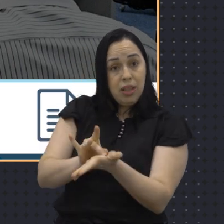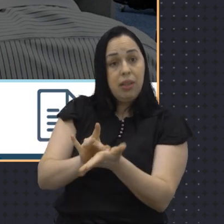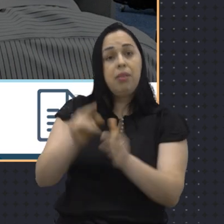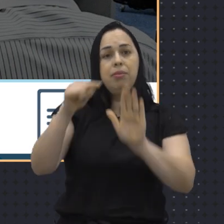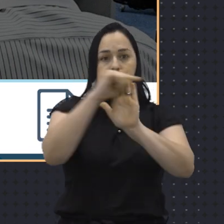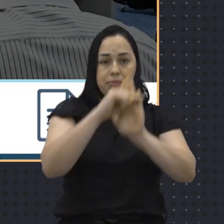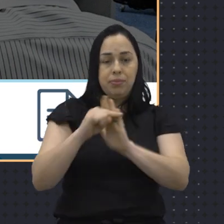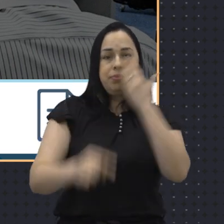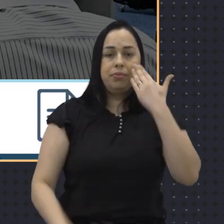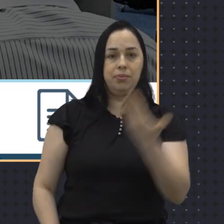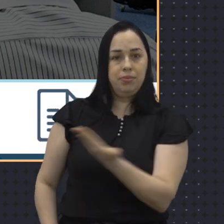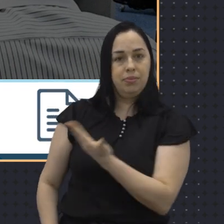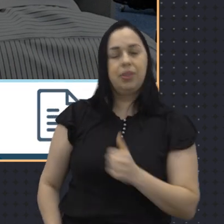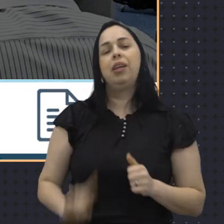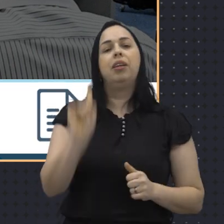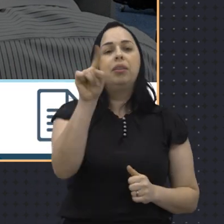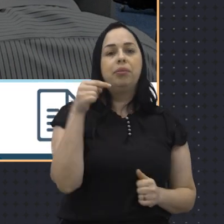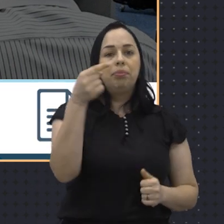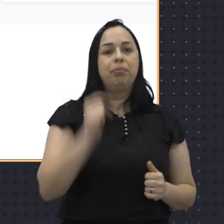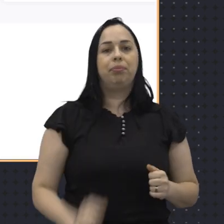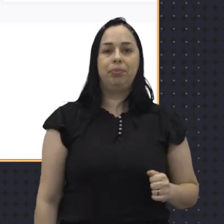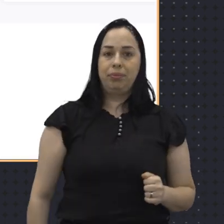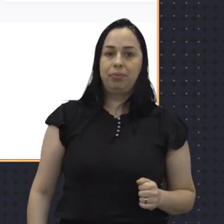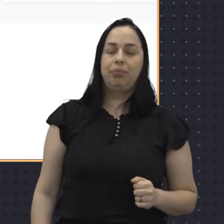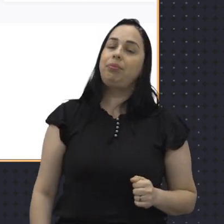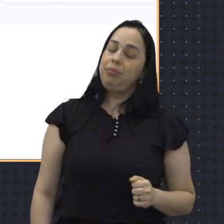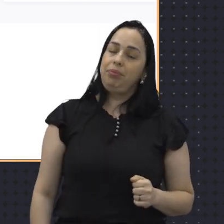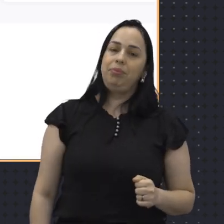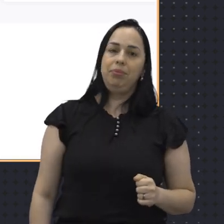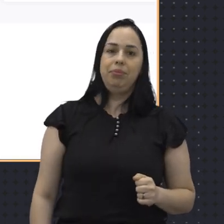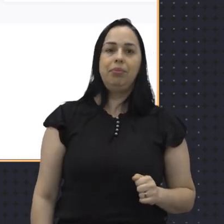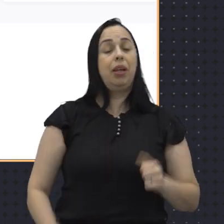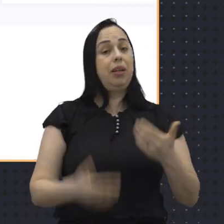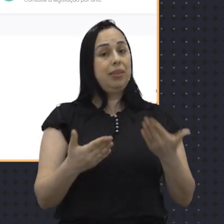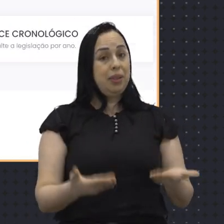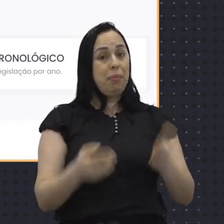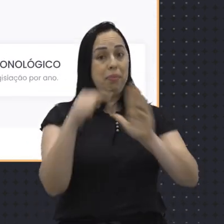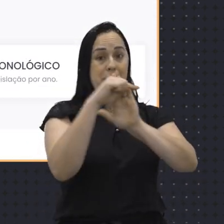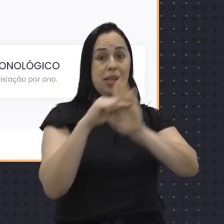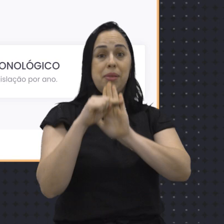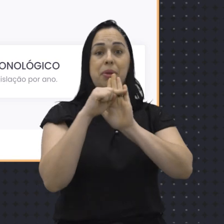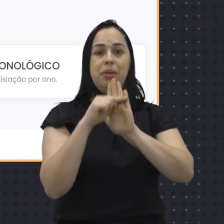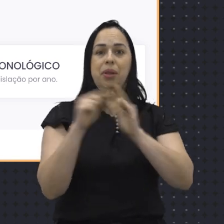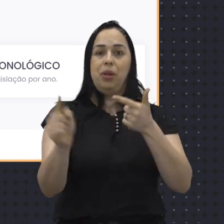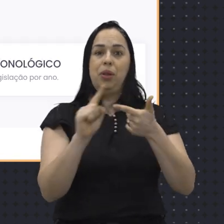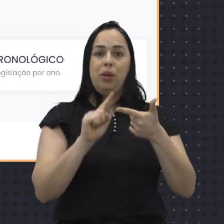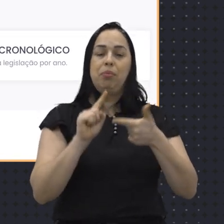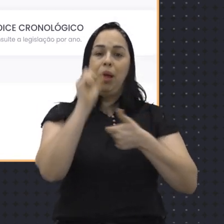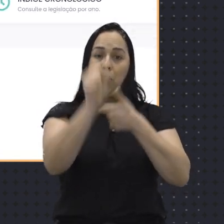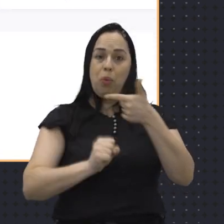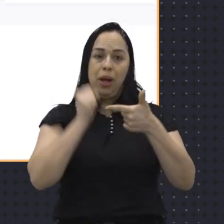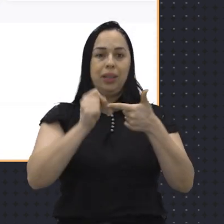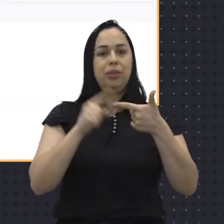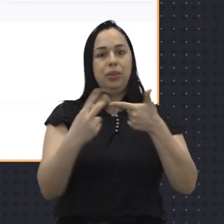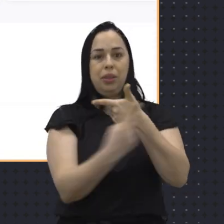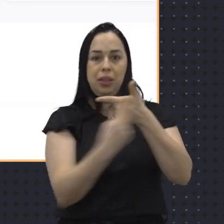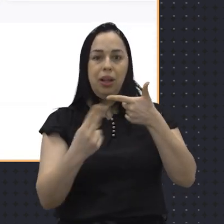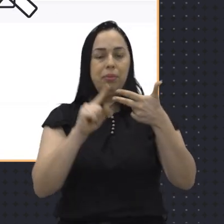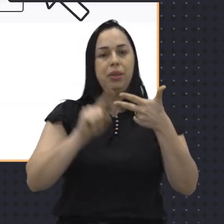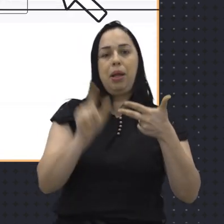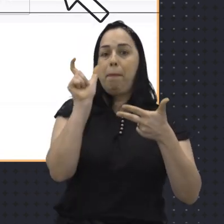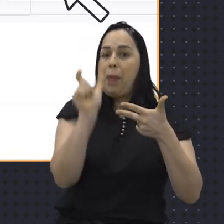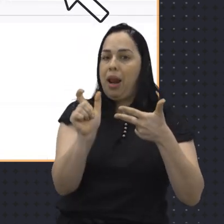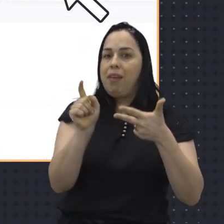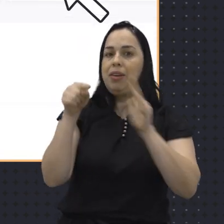Atividade Legislativa, depois em Legislação Municipal. Aí, é só consultar a lei pelo ano, autor, palavra-chave